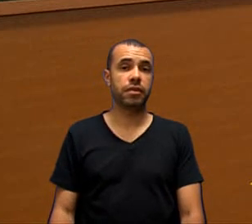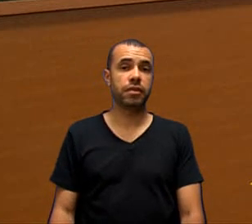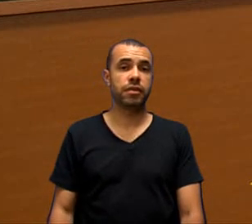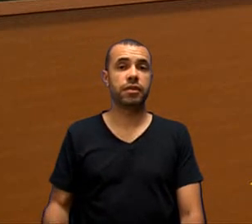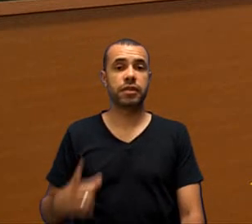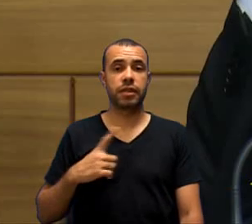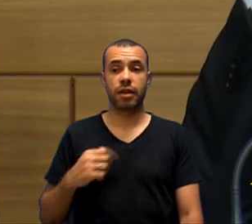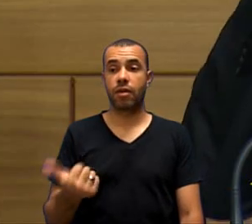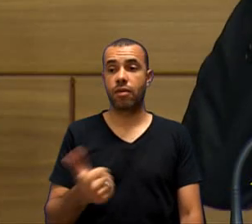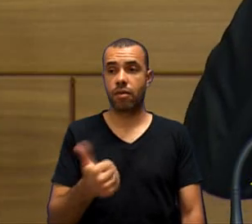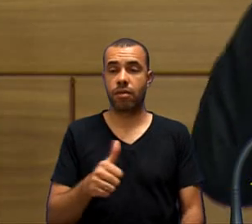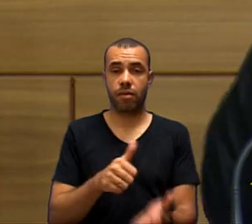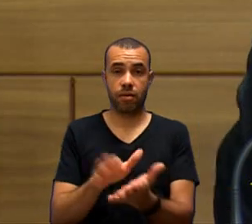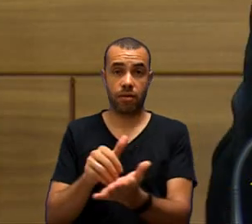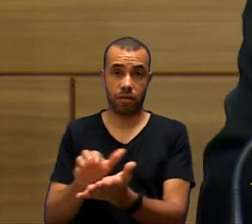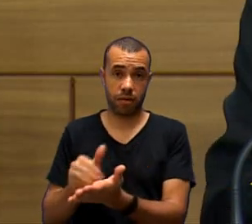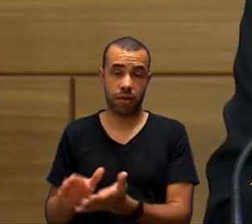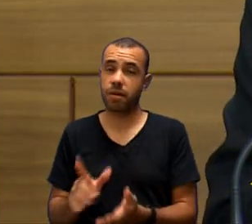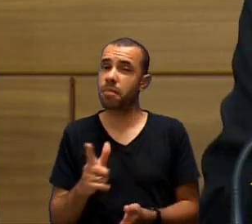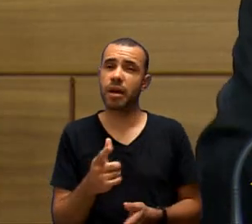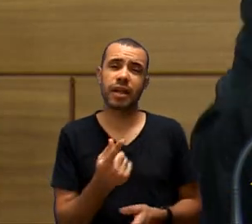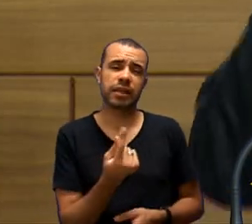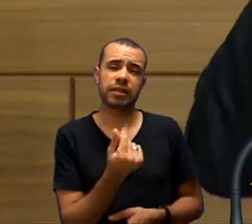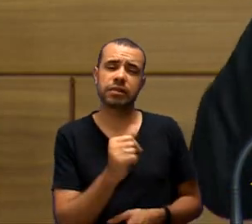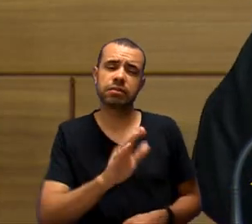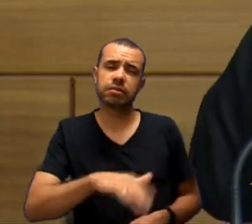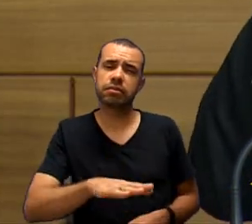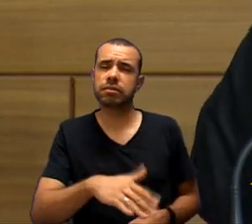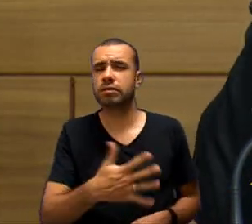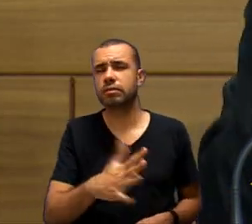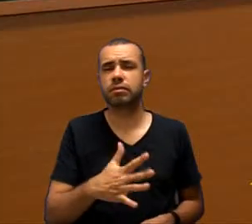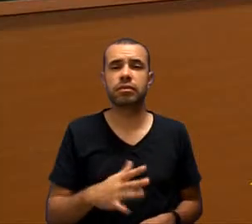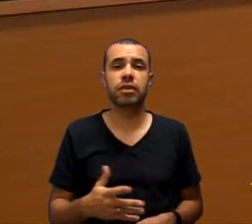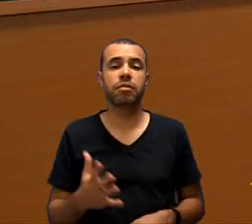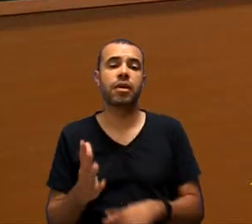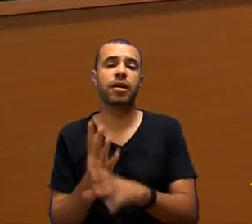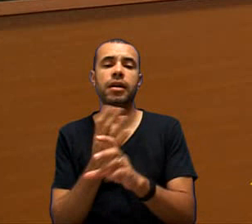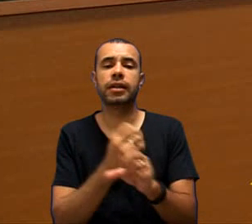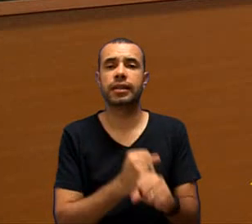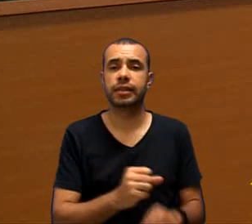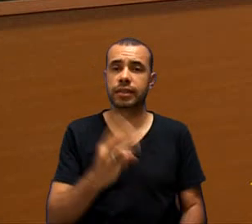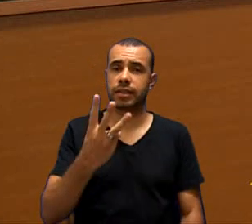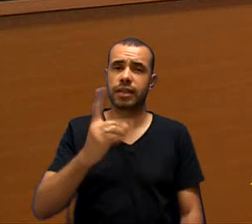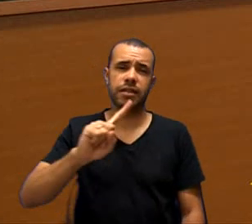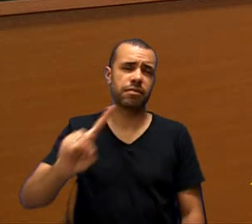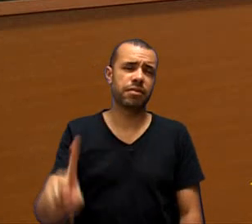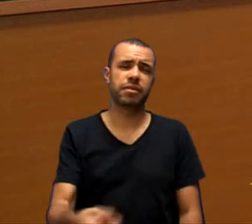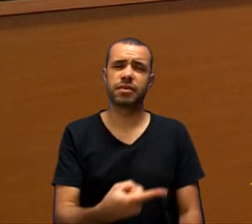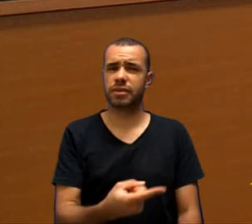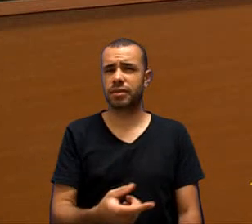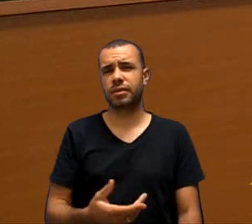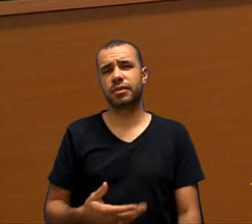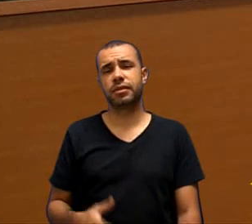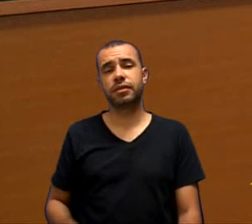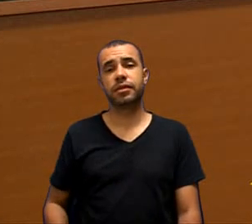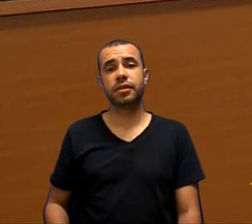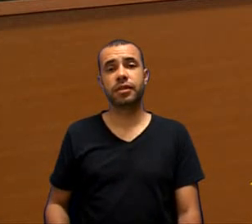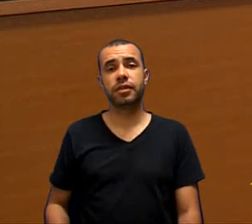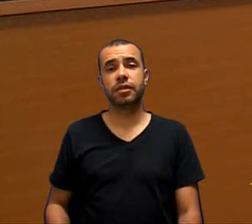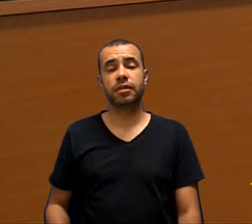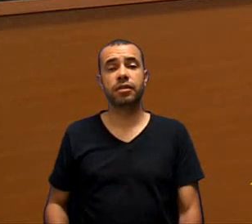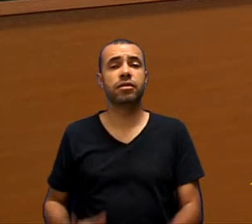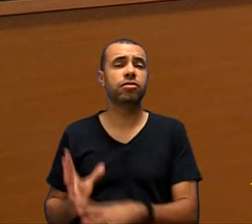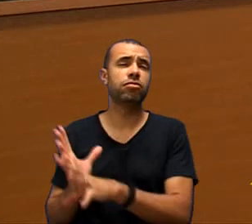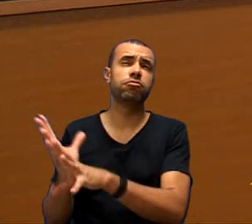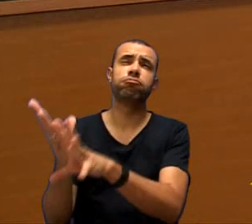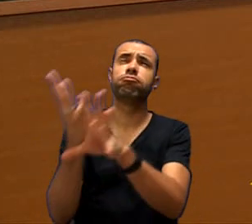11 desapropriações na Frufru, mas são de valores pequenos. Qual é o valor total? 3 milhões. O da Frufru são 3 milhões e... Do total. Qual o